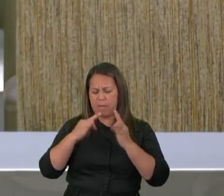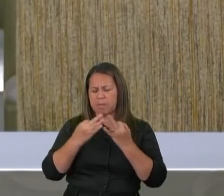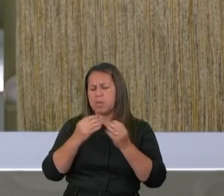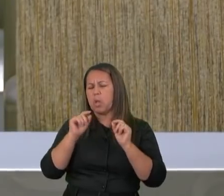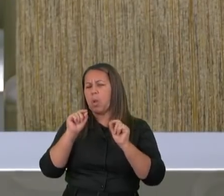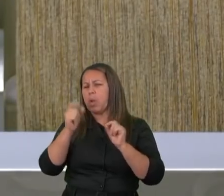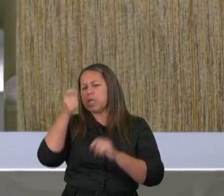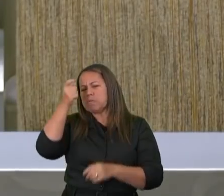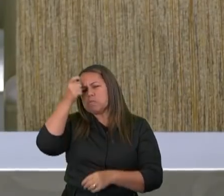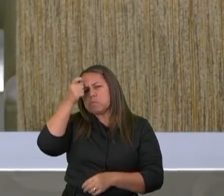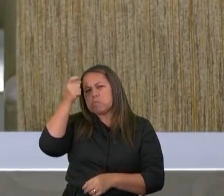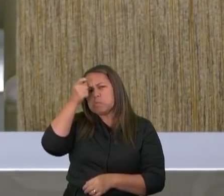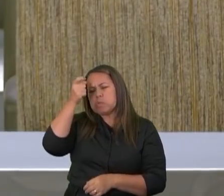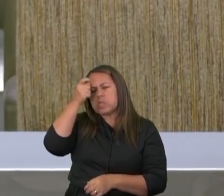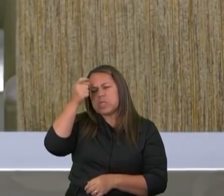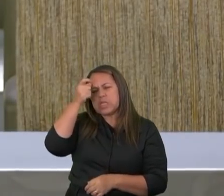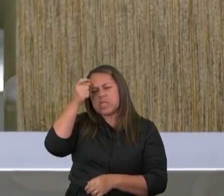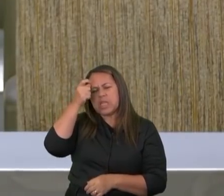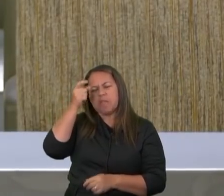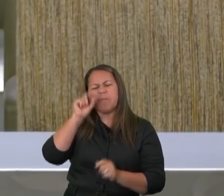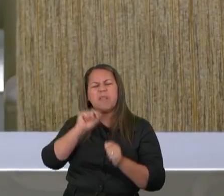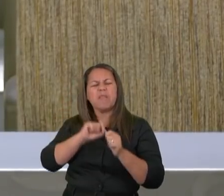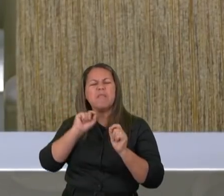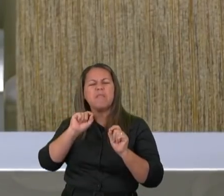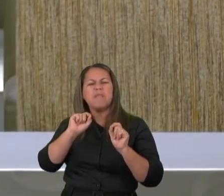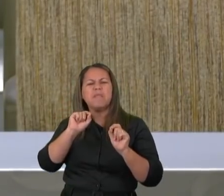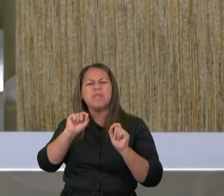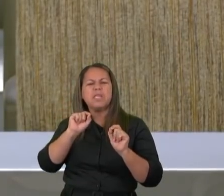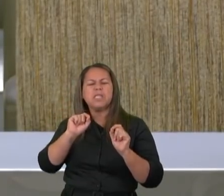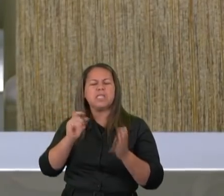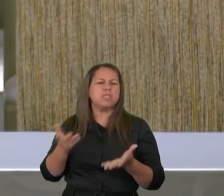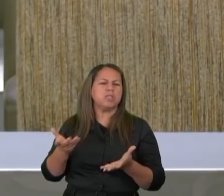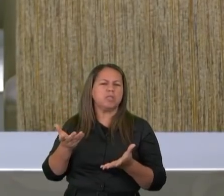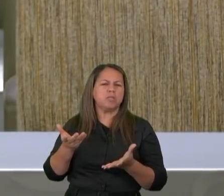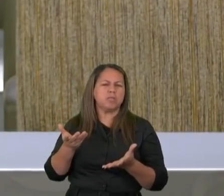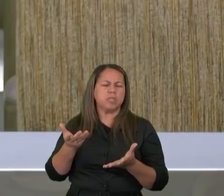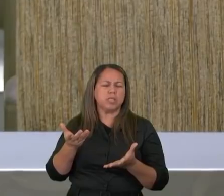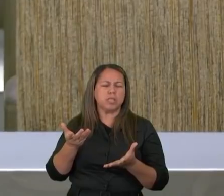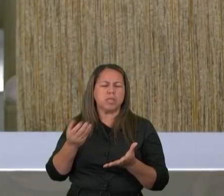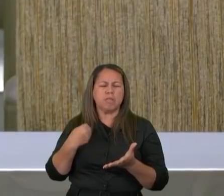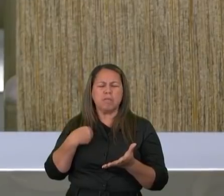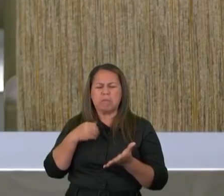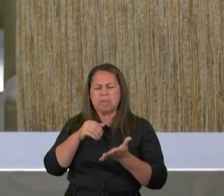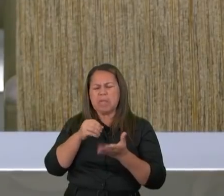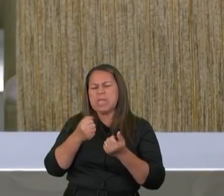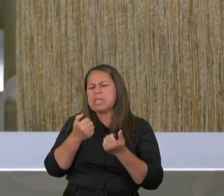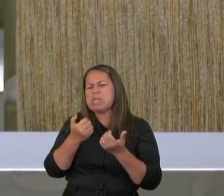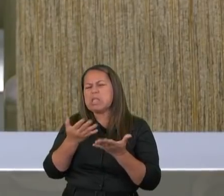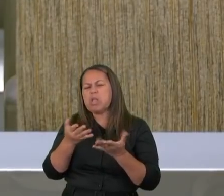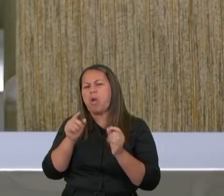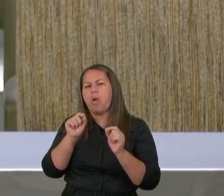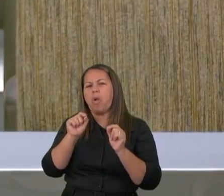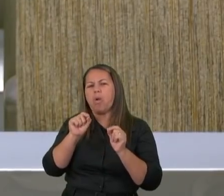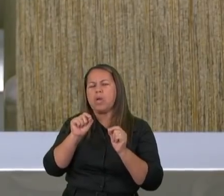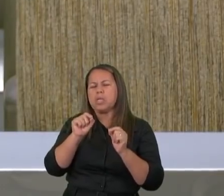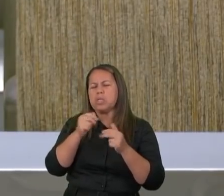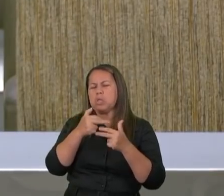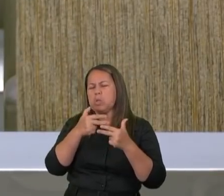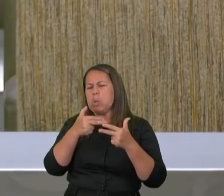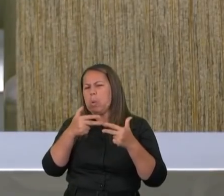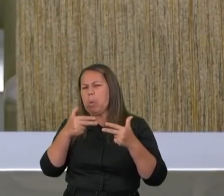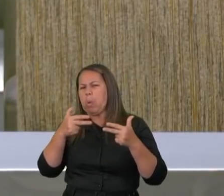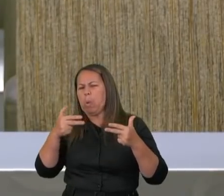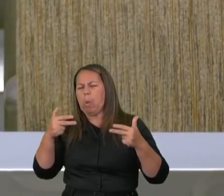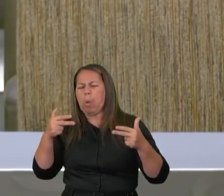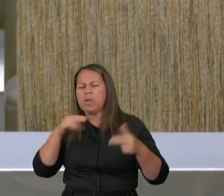de nossas almas, ele lançará, saindo da sua boca, águas como um rio, para